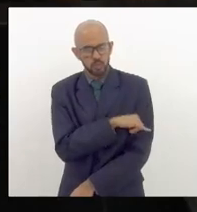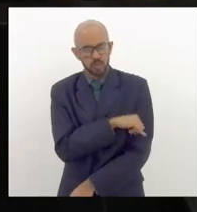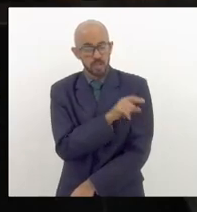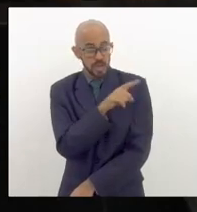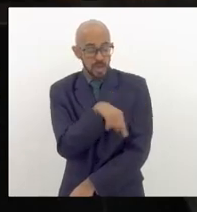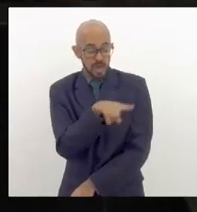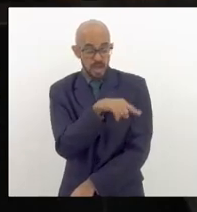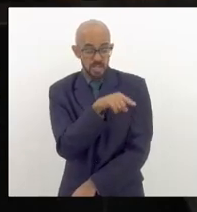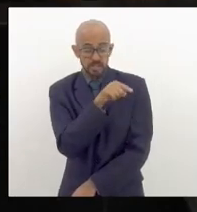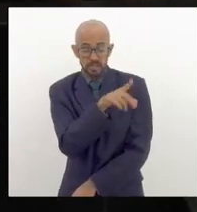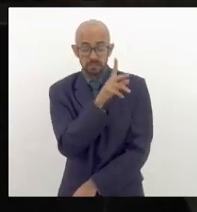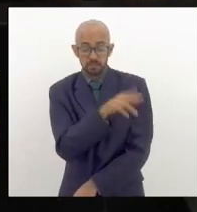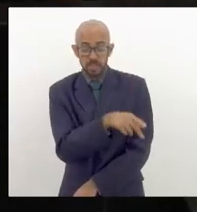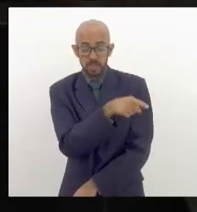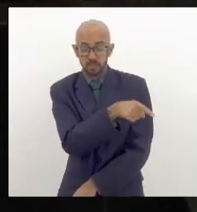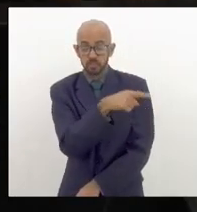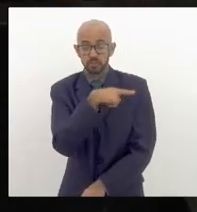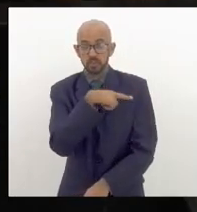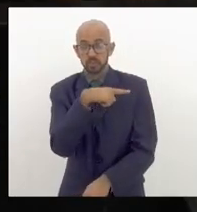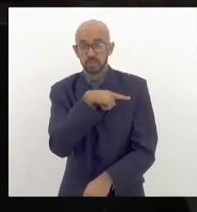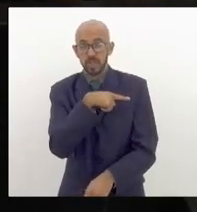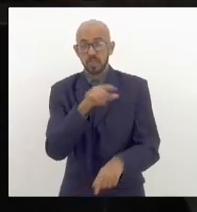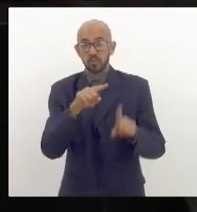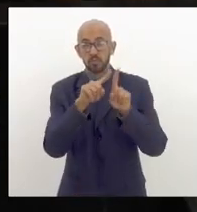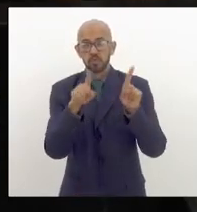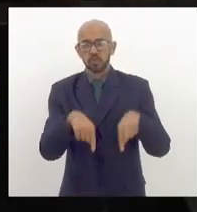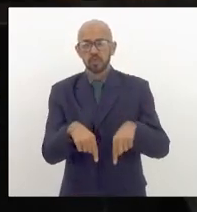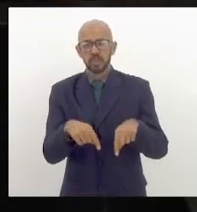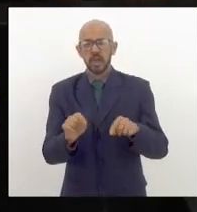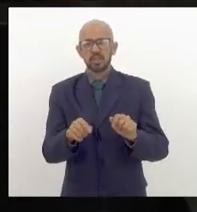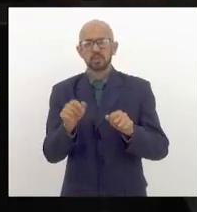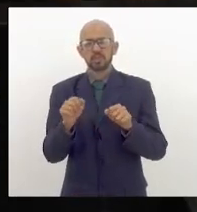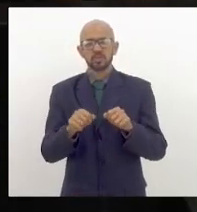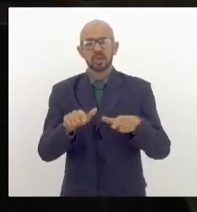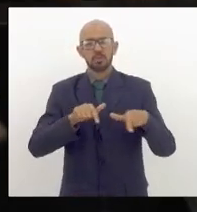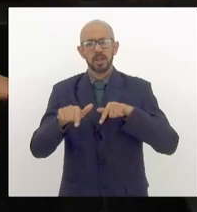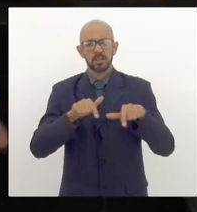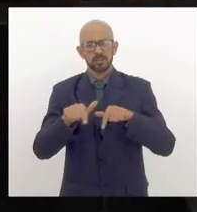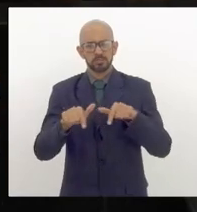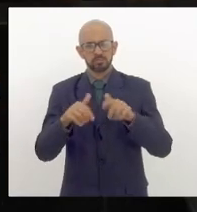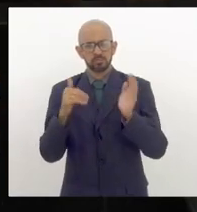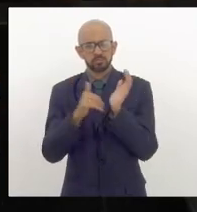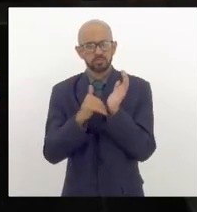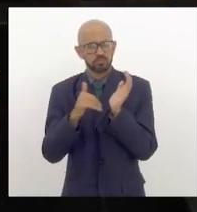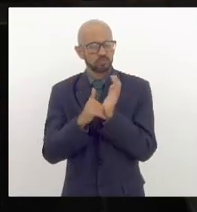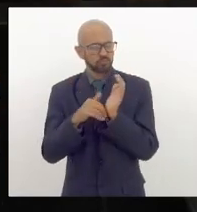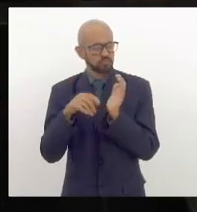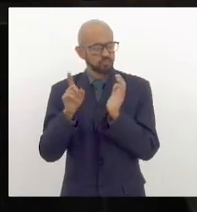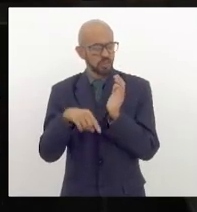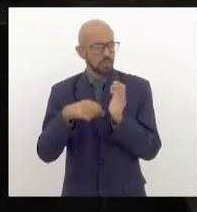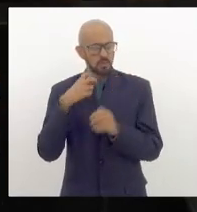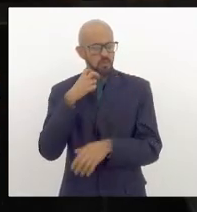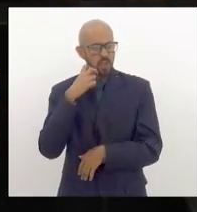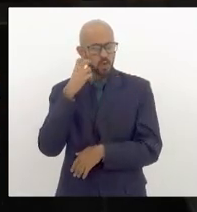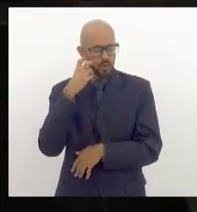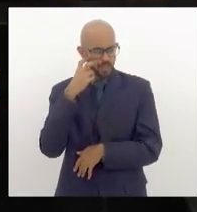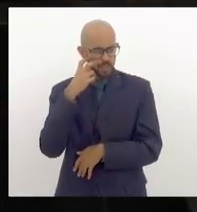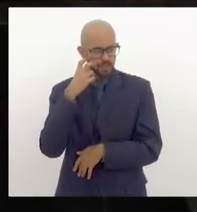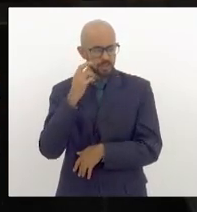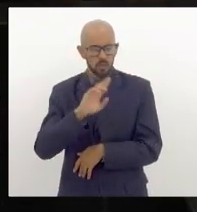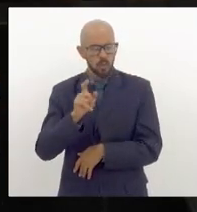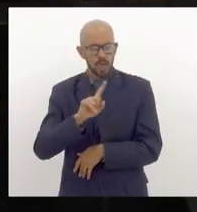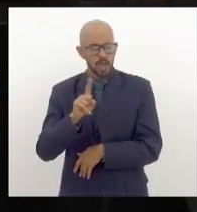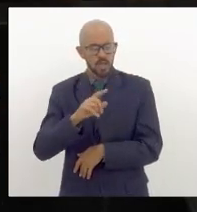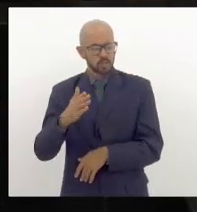muitos deles têm servidores ocupando o cargo secretos através da fundação ceperj O que é uma vergonha O que é um escândalo portanto é nenhuma